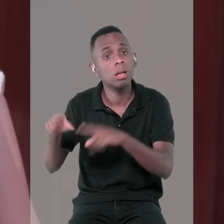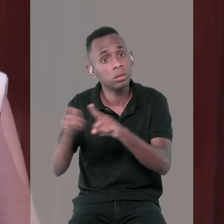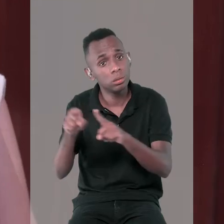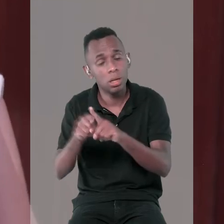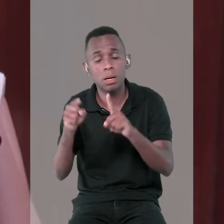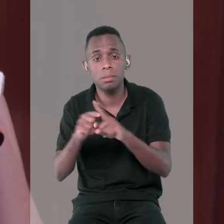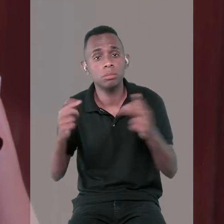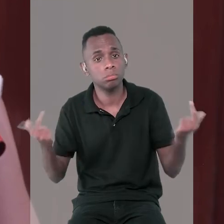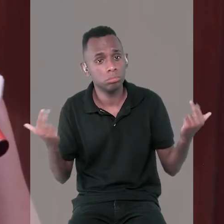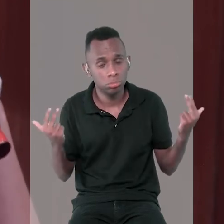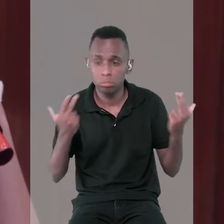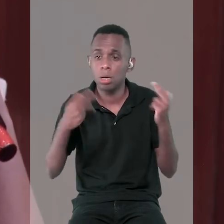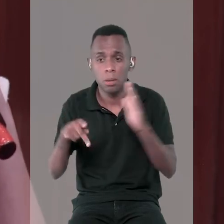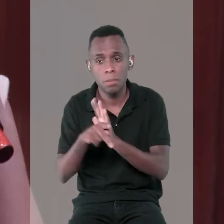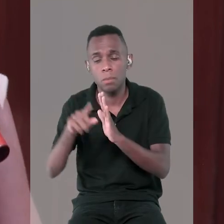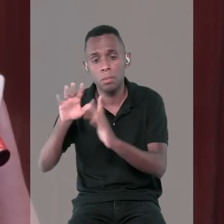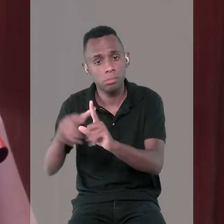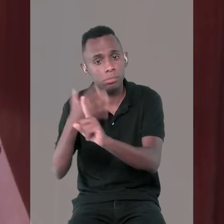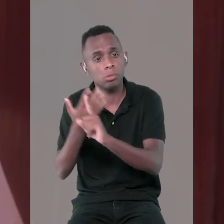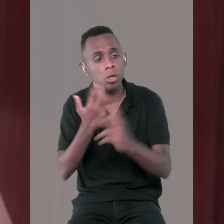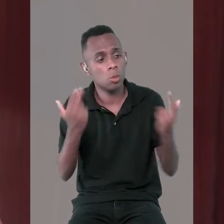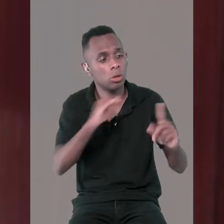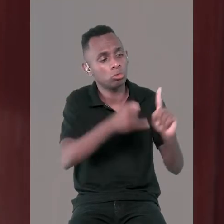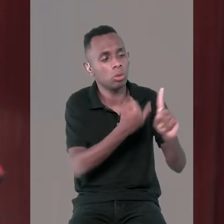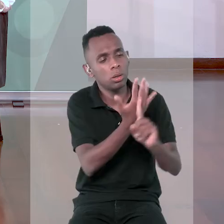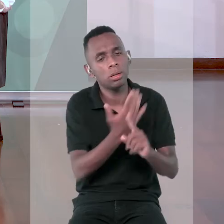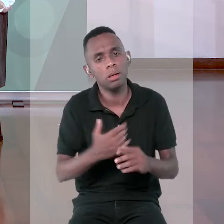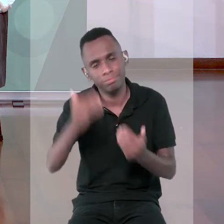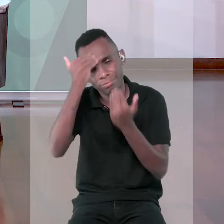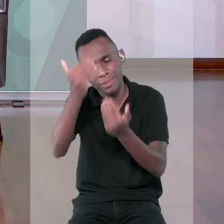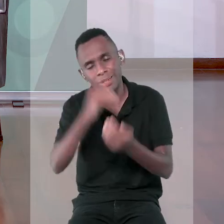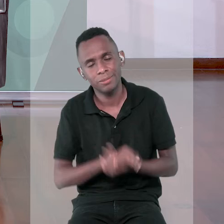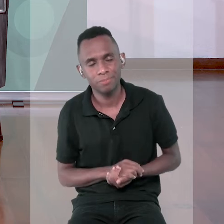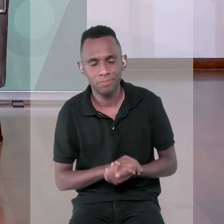tão reconhecida quanto a própria Joana d'Arc. Obrigada.